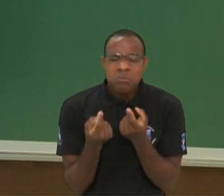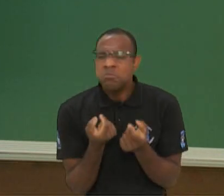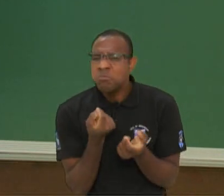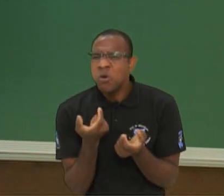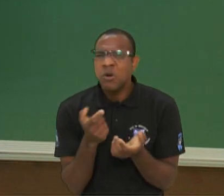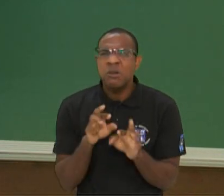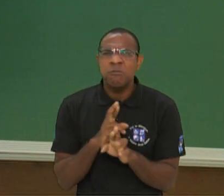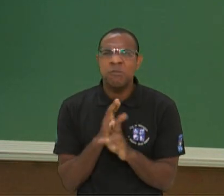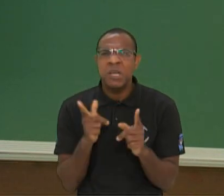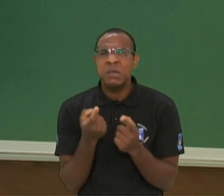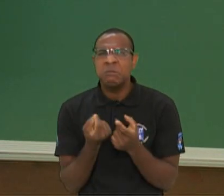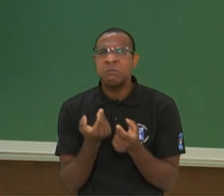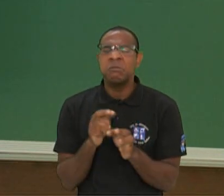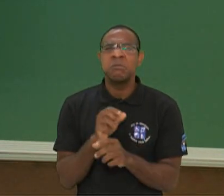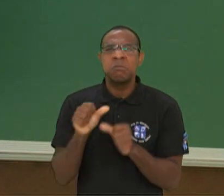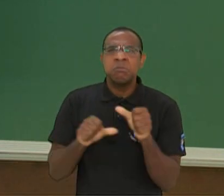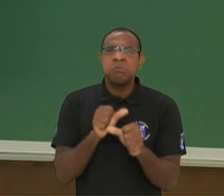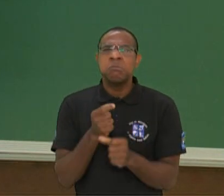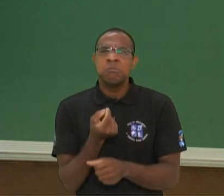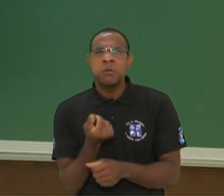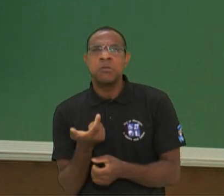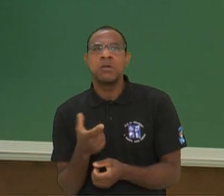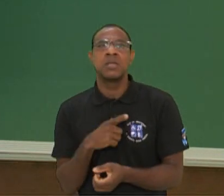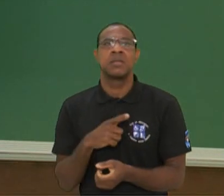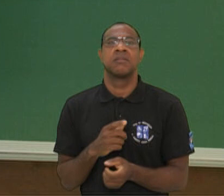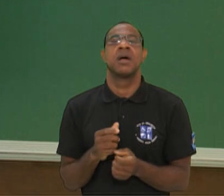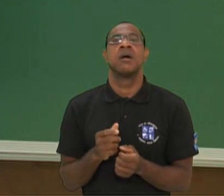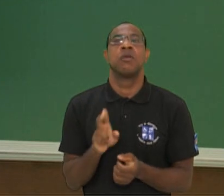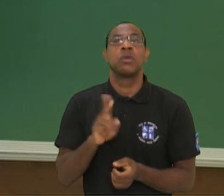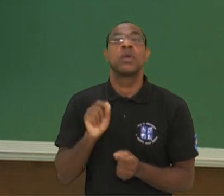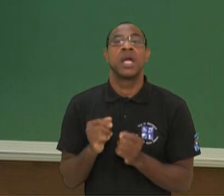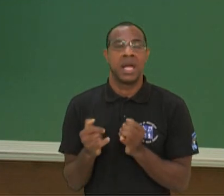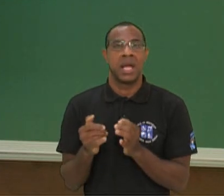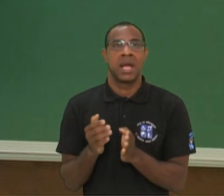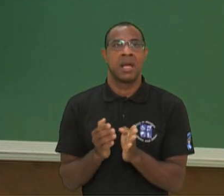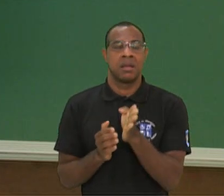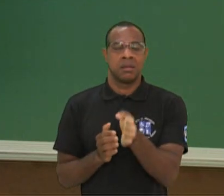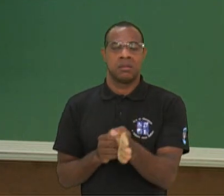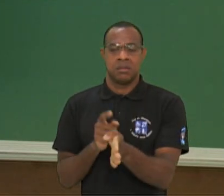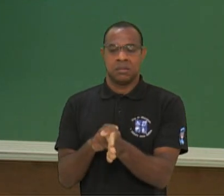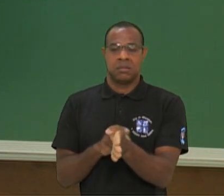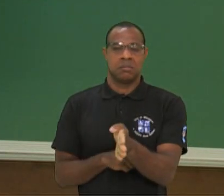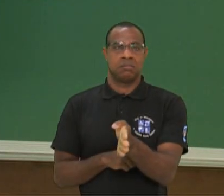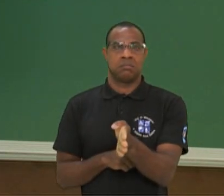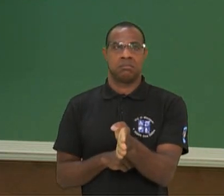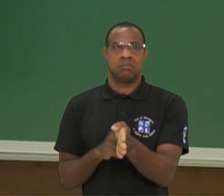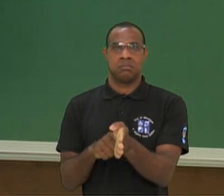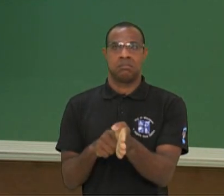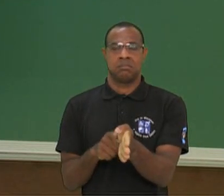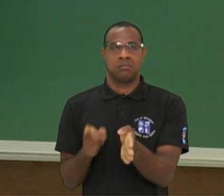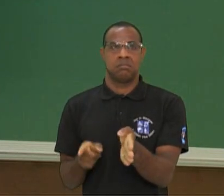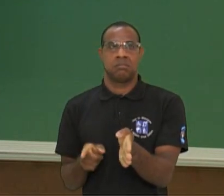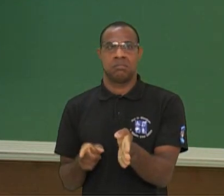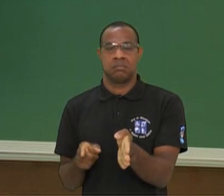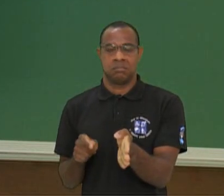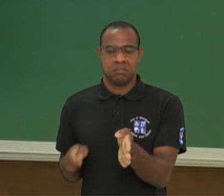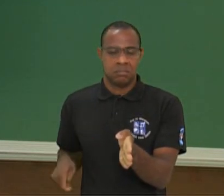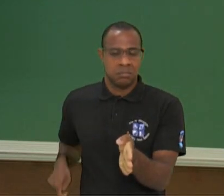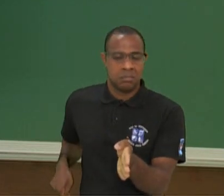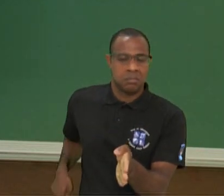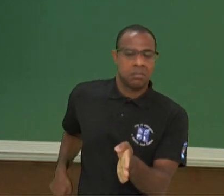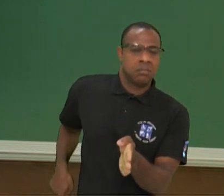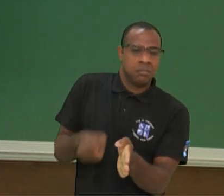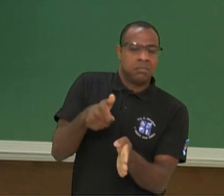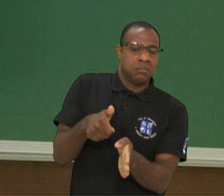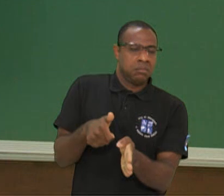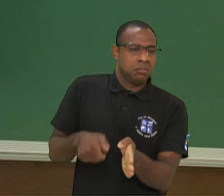caso, a gente vai utilizar a linha que tem no meio da quadra, porque o saque precisa ser cruzado, sempre do lado direito para o lado direito de